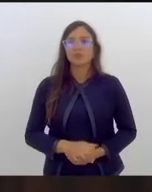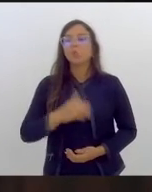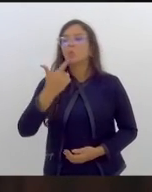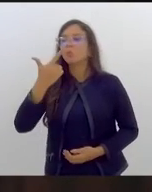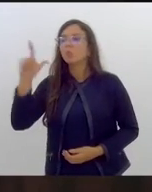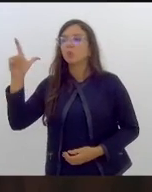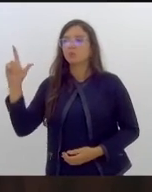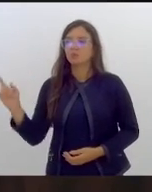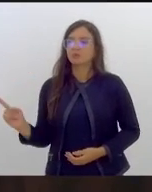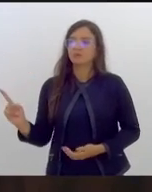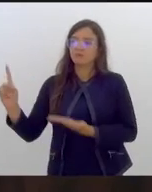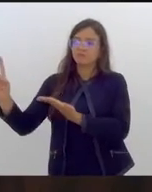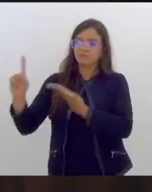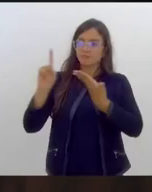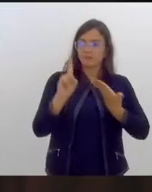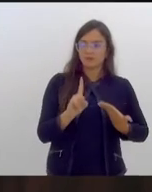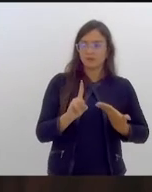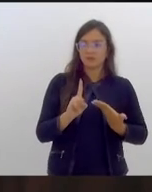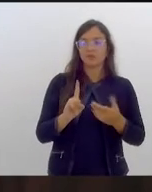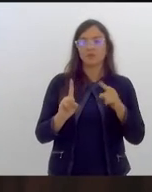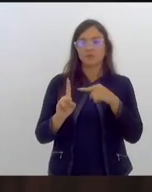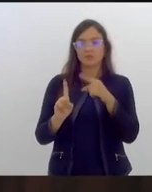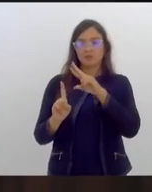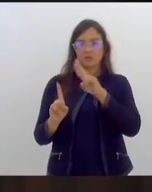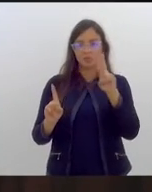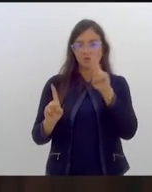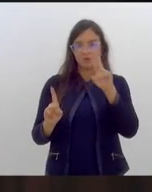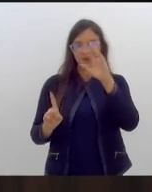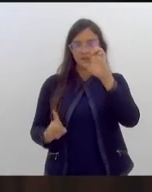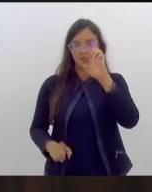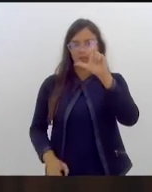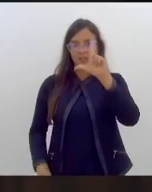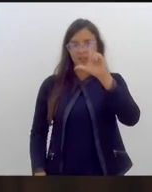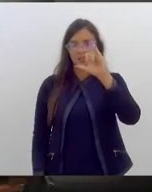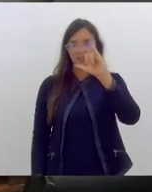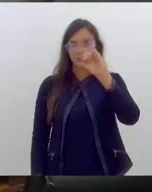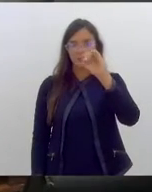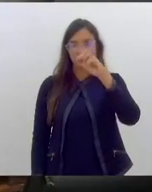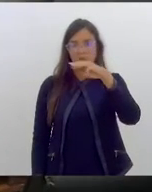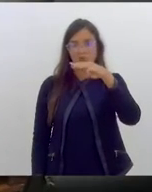heliomar Coelho vossa excelência dispõe de 10 minutos no tempo aí de mental